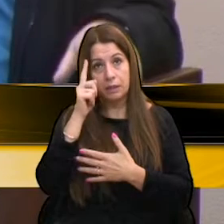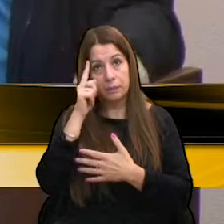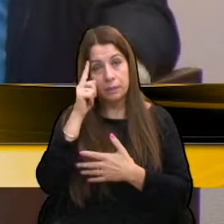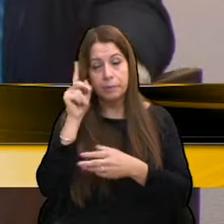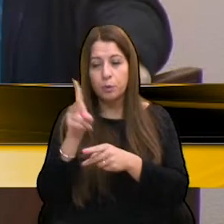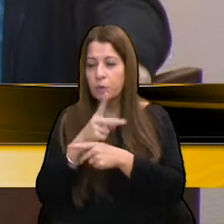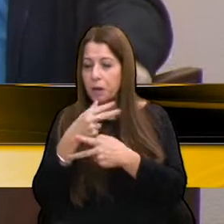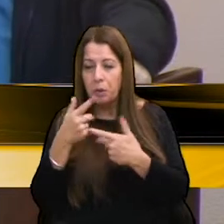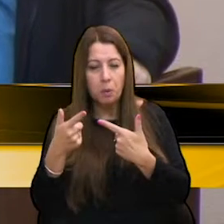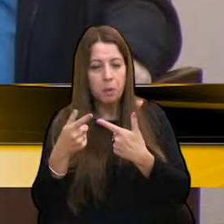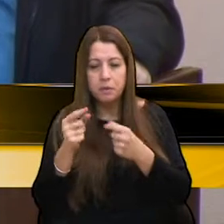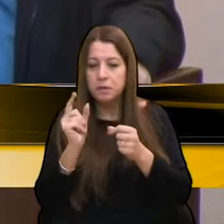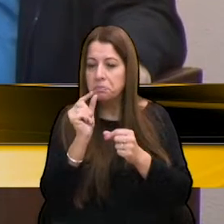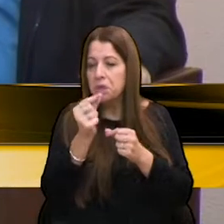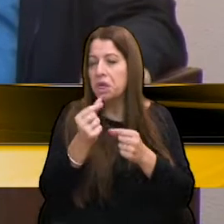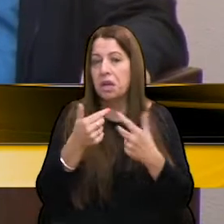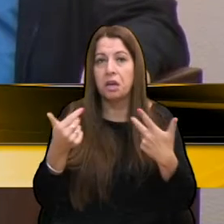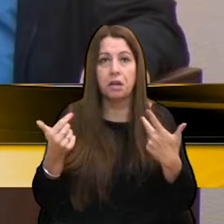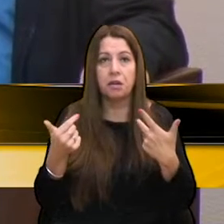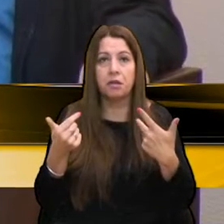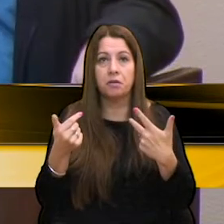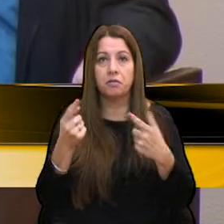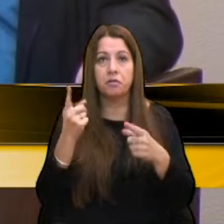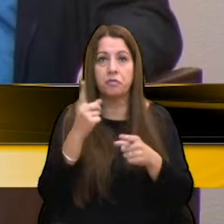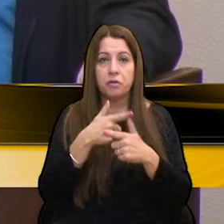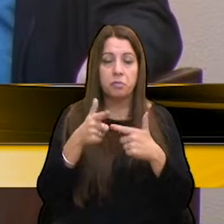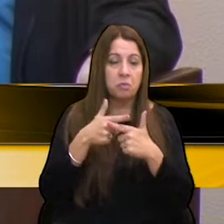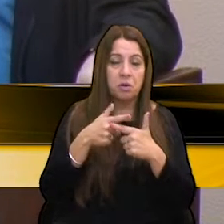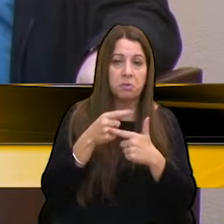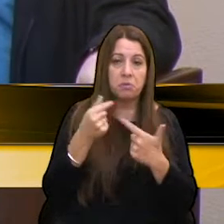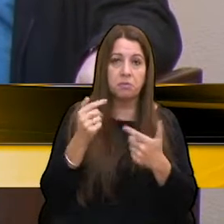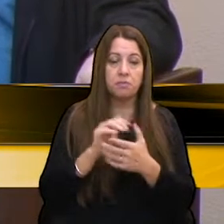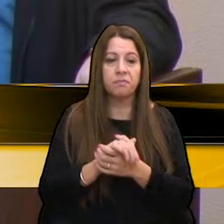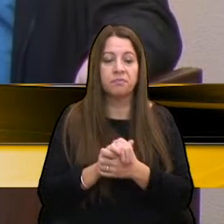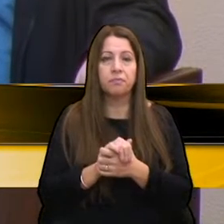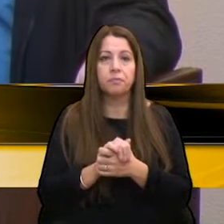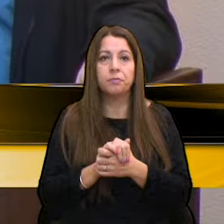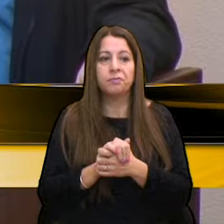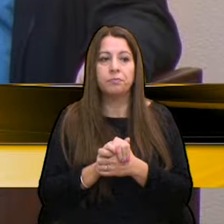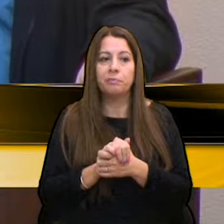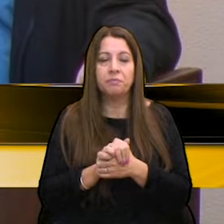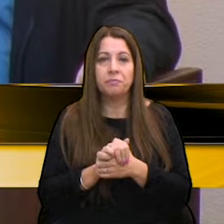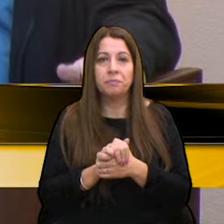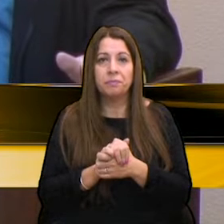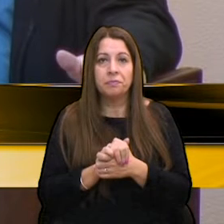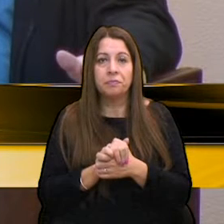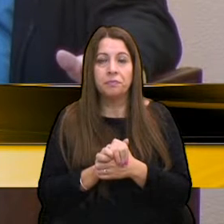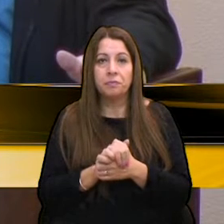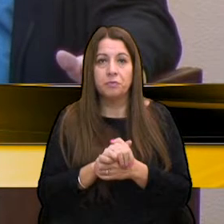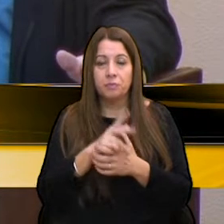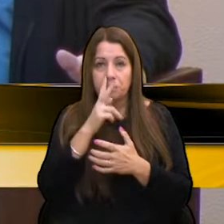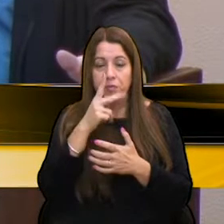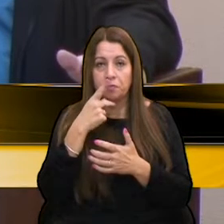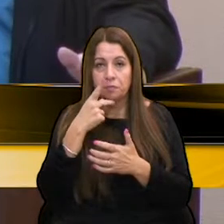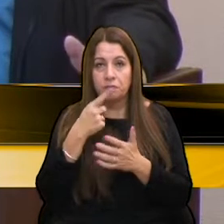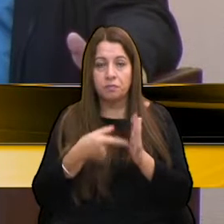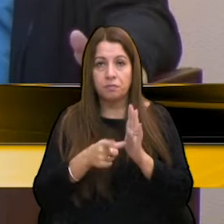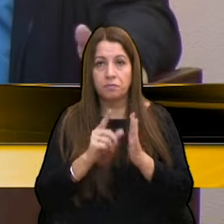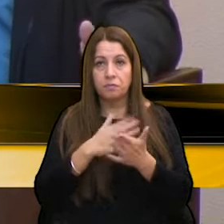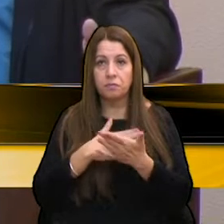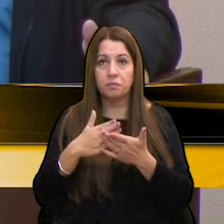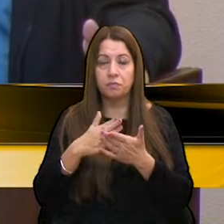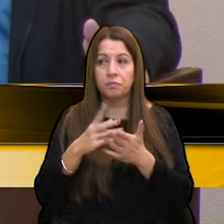em ovo, né, é catar pelo em ovo. E, como eu disse no início,